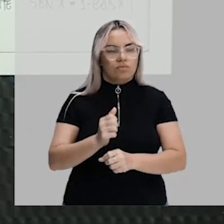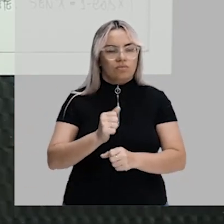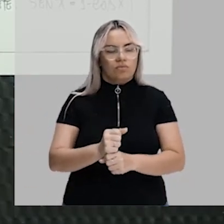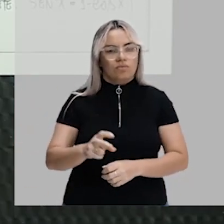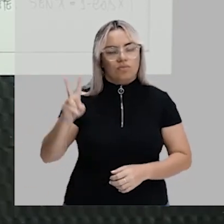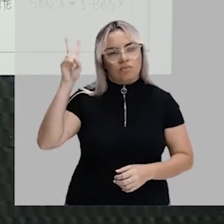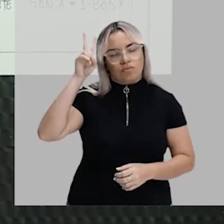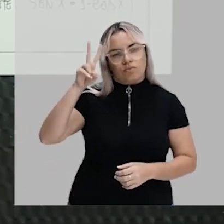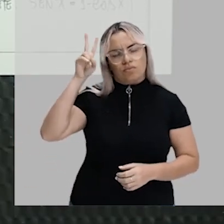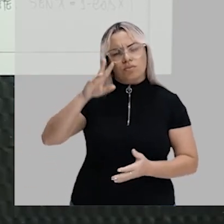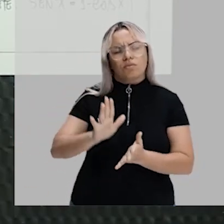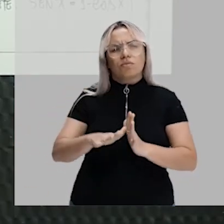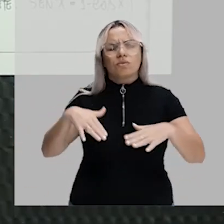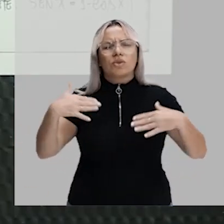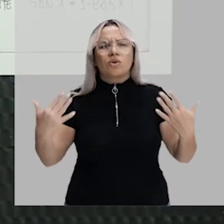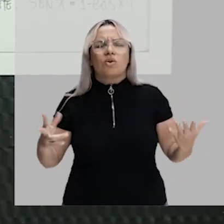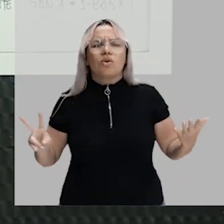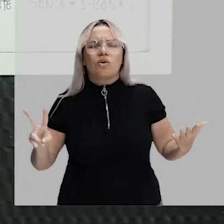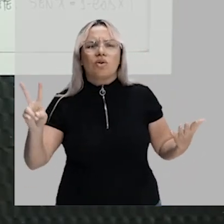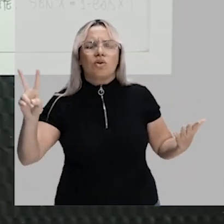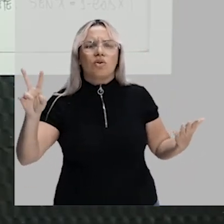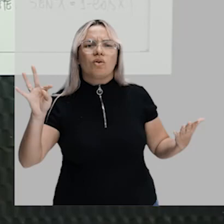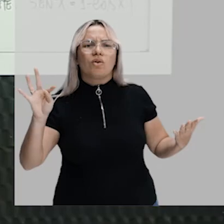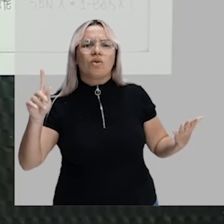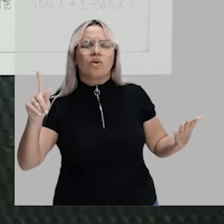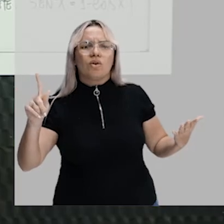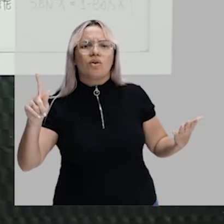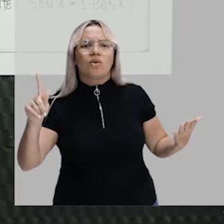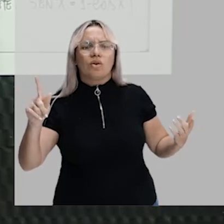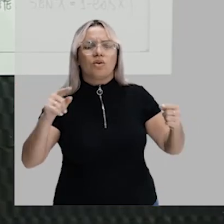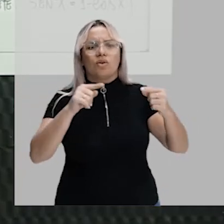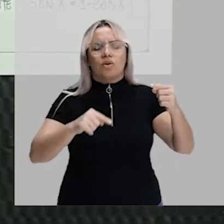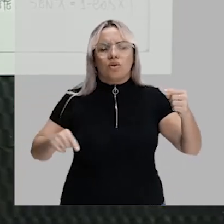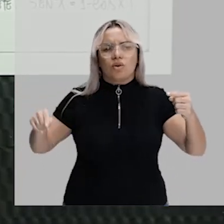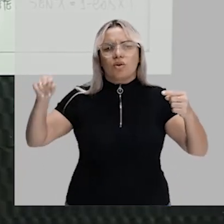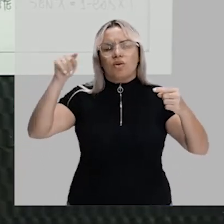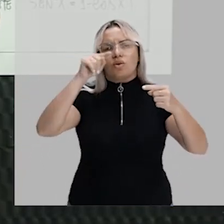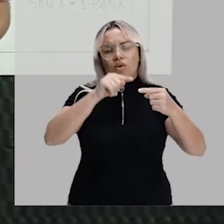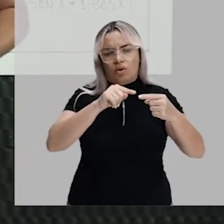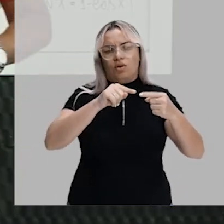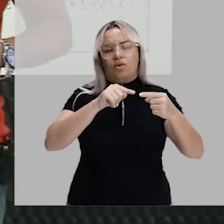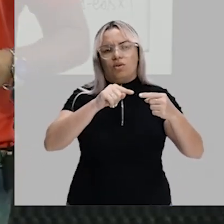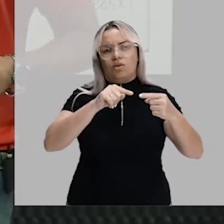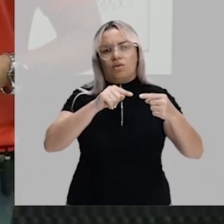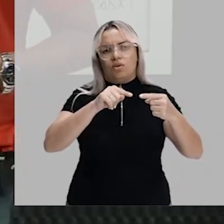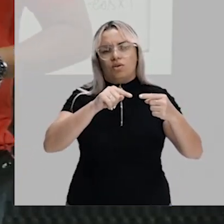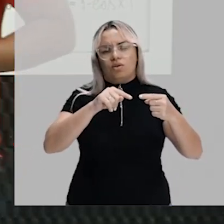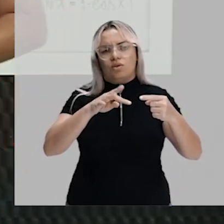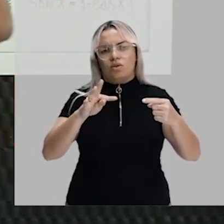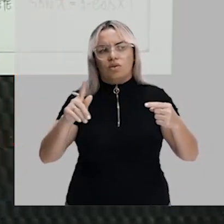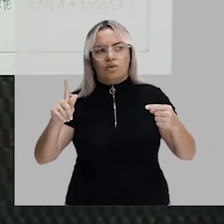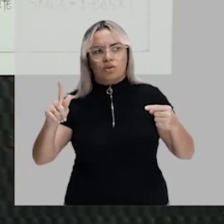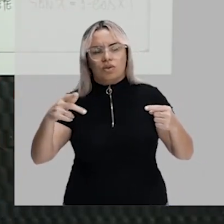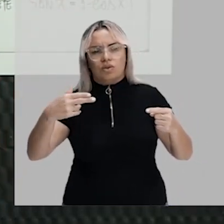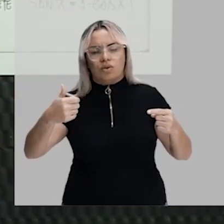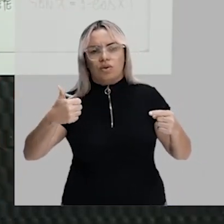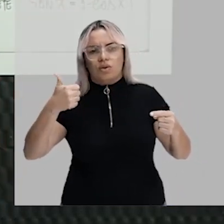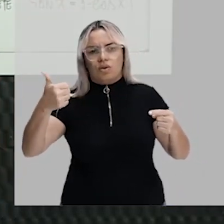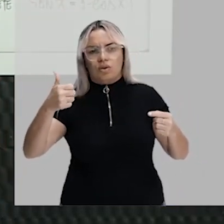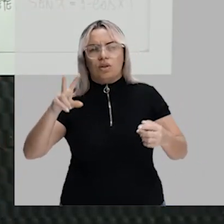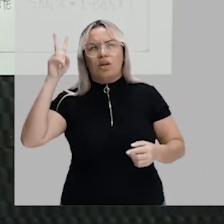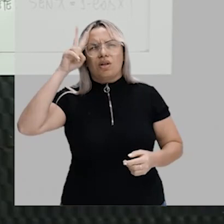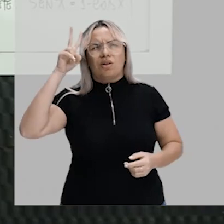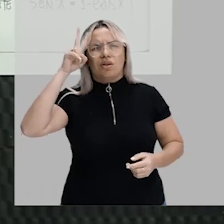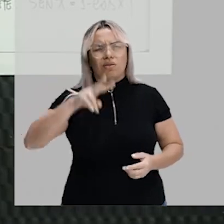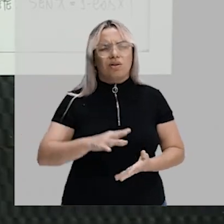lembrando qual é o valor cuja tangente Qual o arco cuja tangente é um você tem que lembrar 45 60 ou 30 que são os